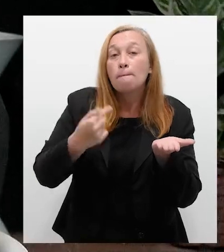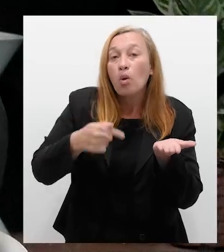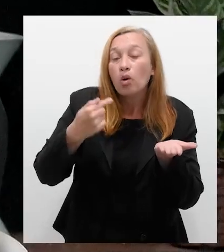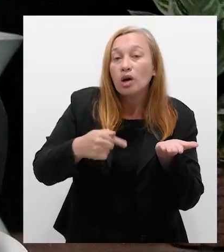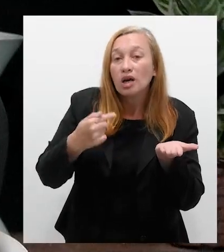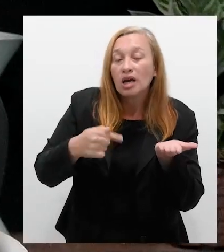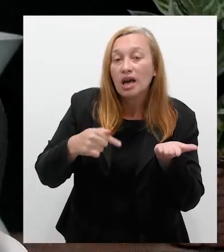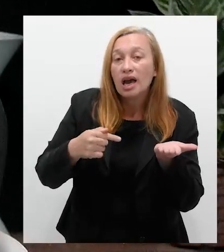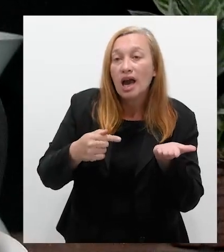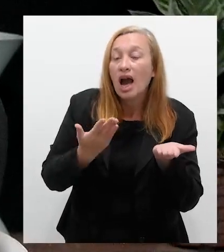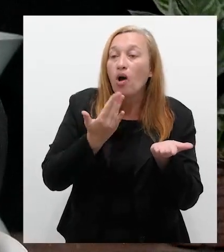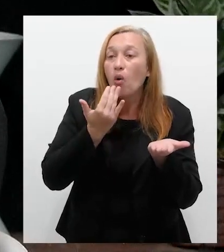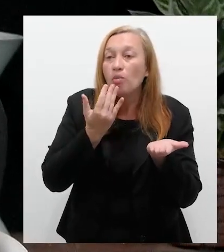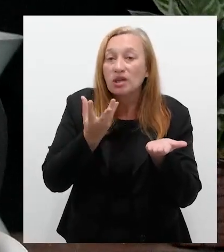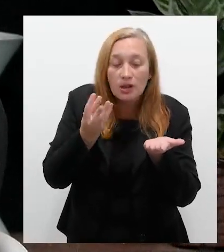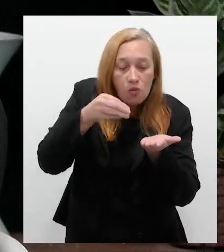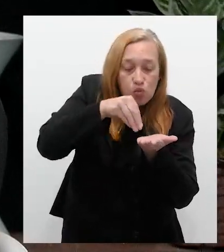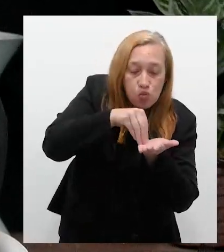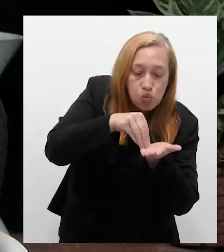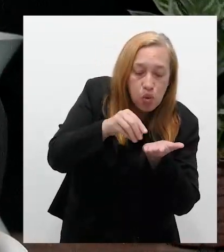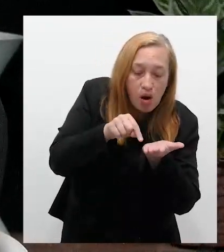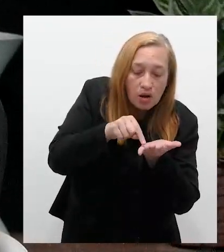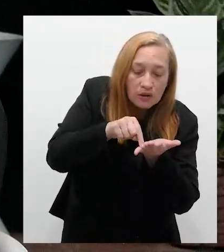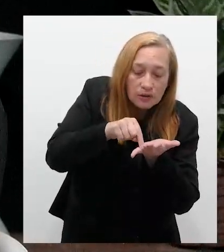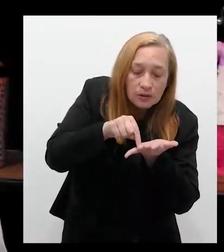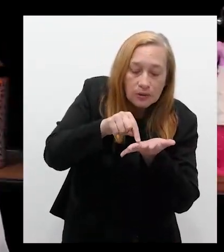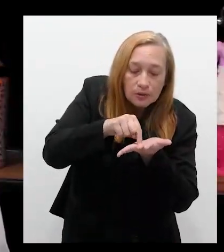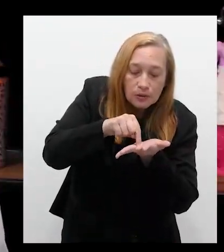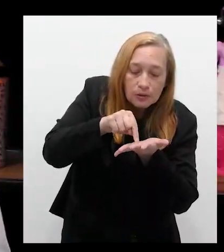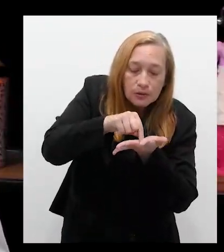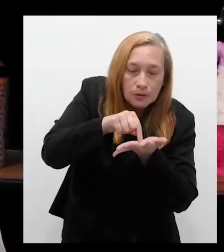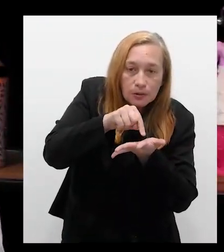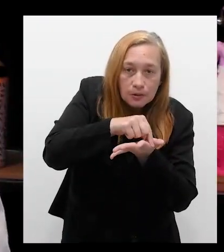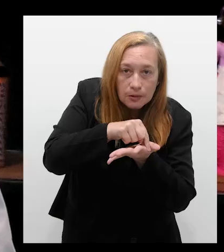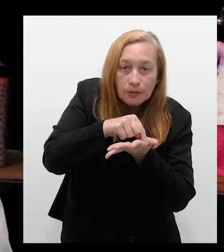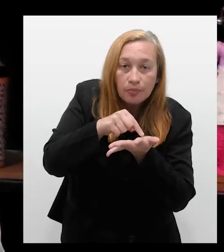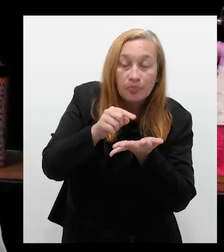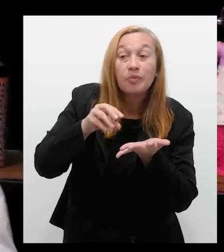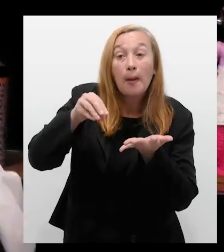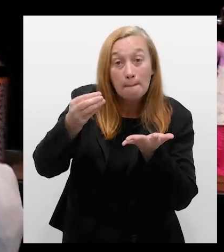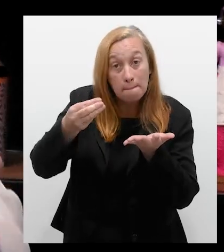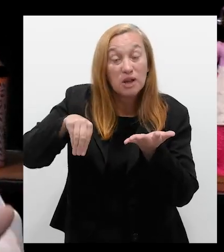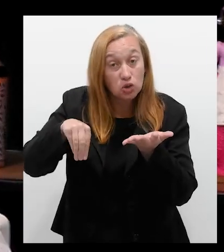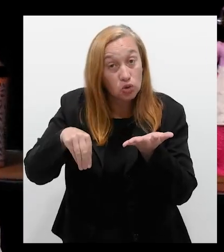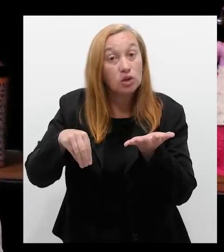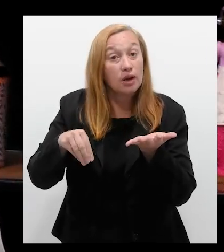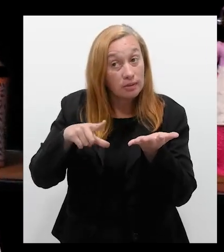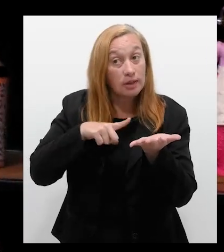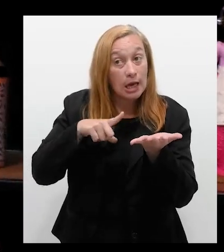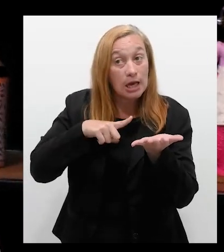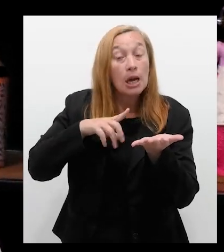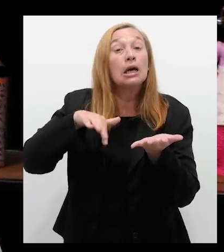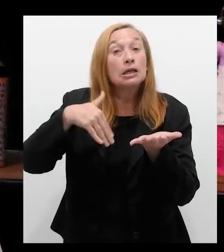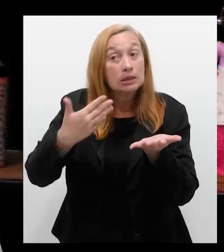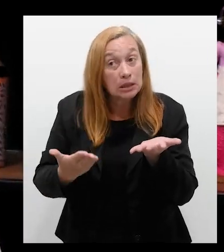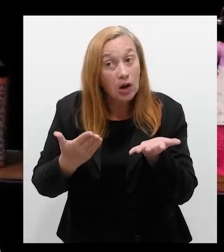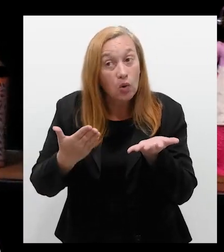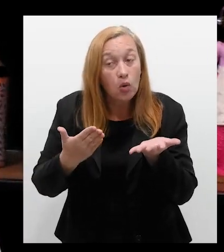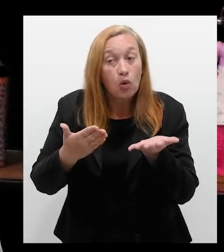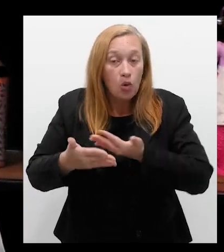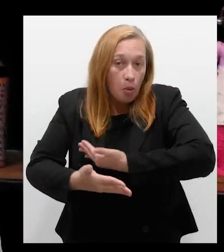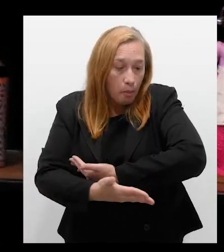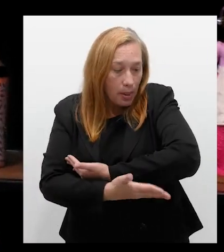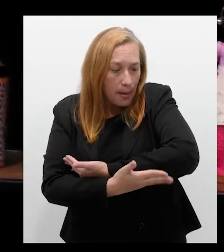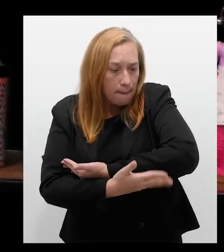né, e que na formação e romper no nascimento dos dentes já saiam prejudicados. Isso pode acontecer. Uhum. Então, a